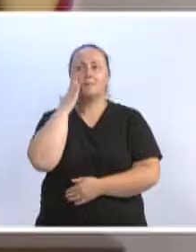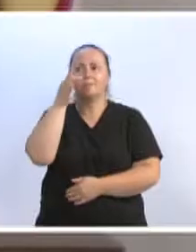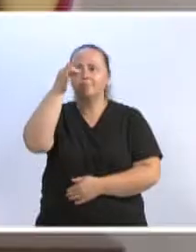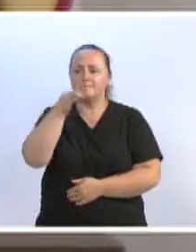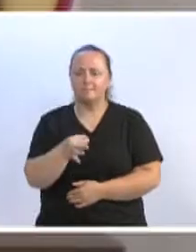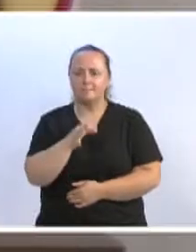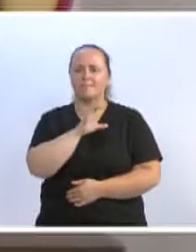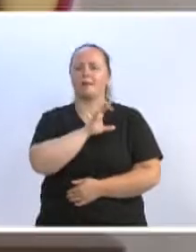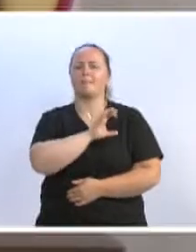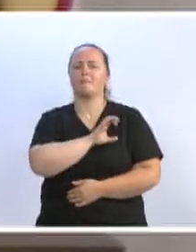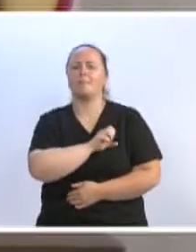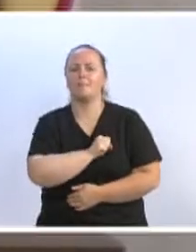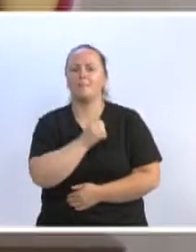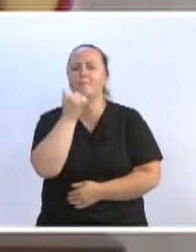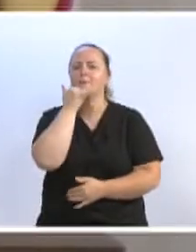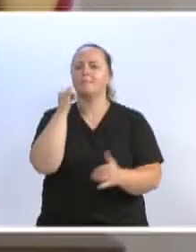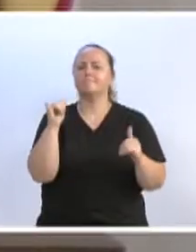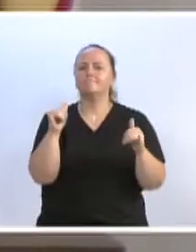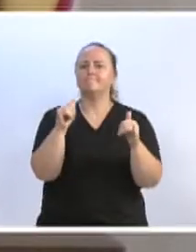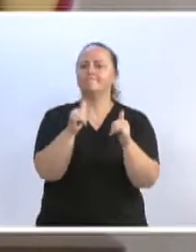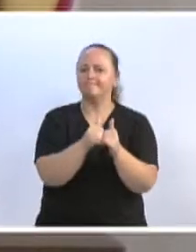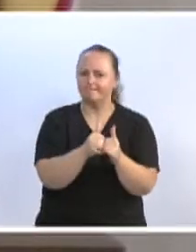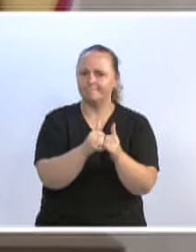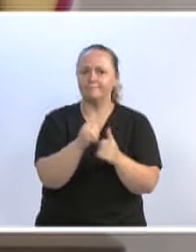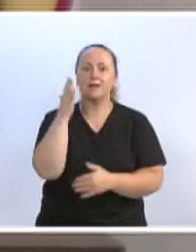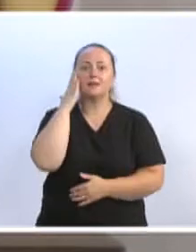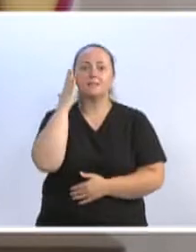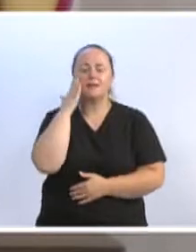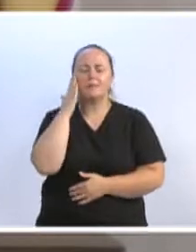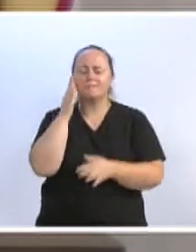perdão, da vivência do texto